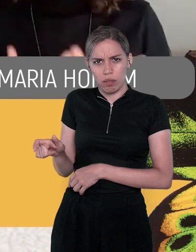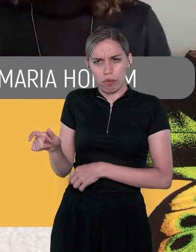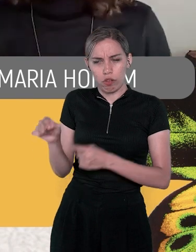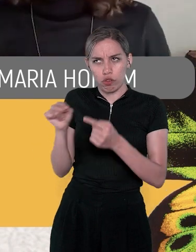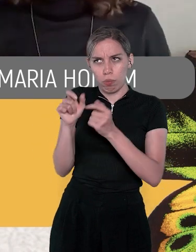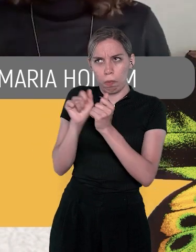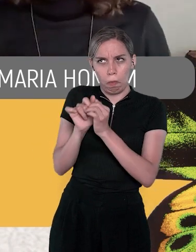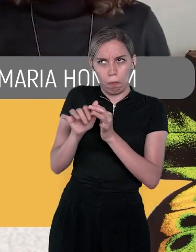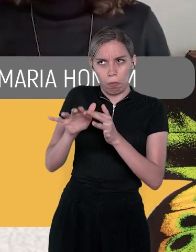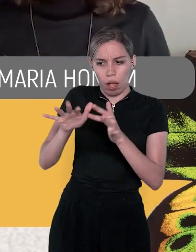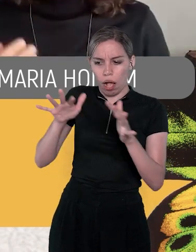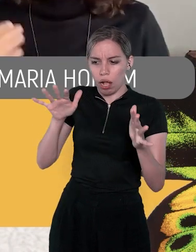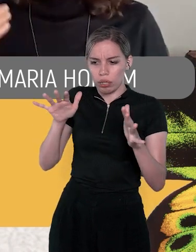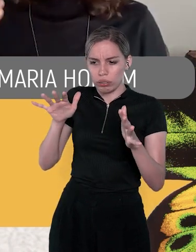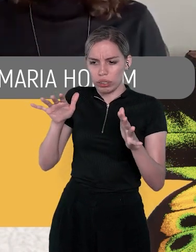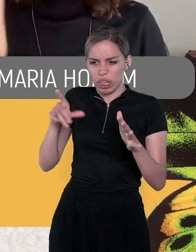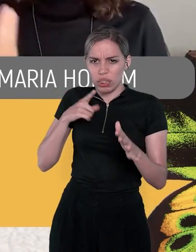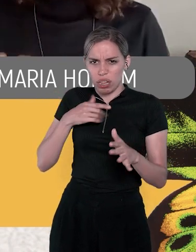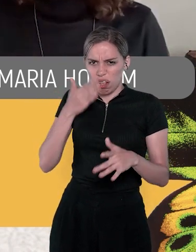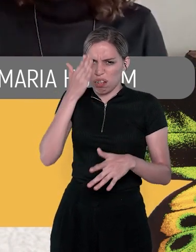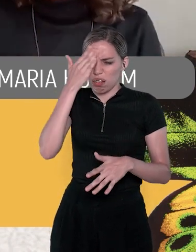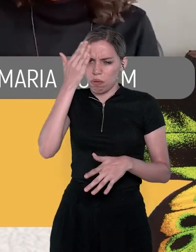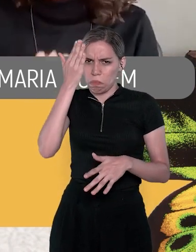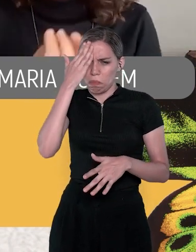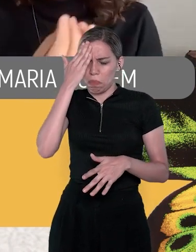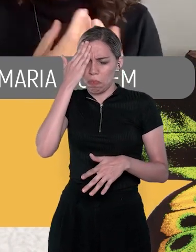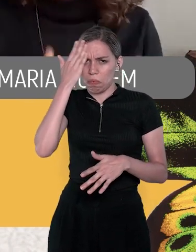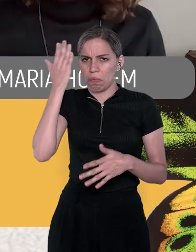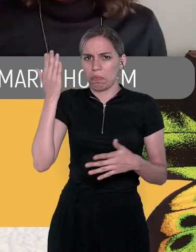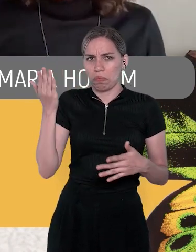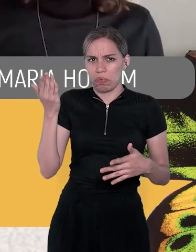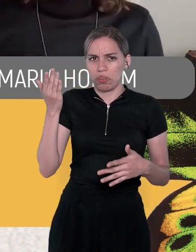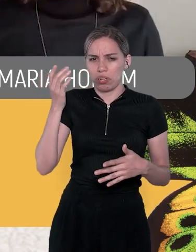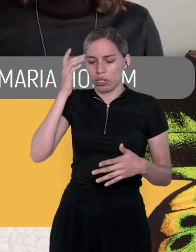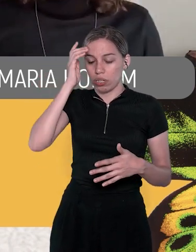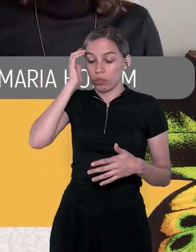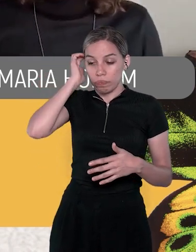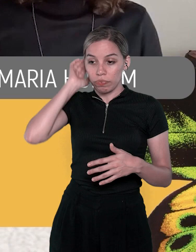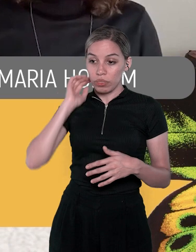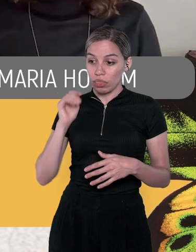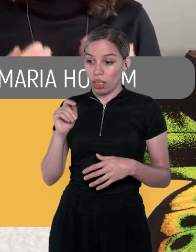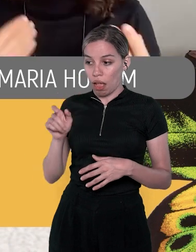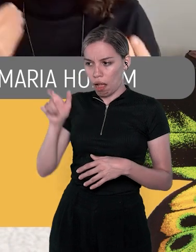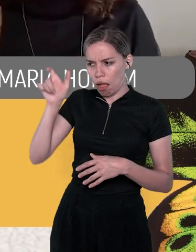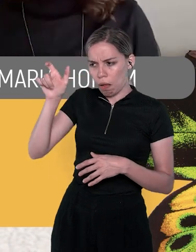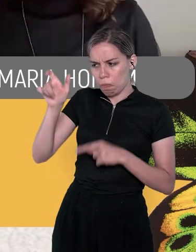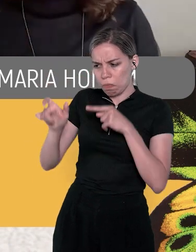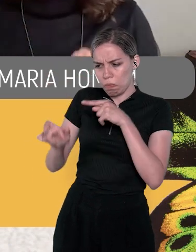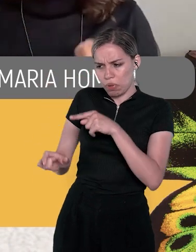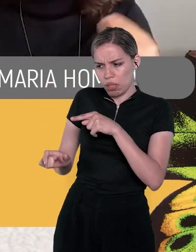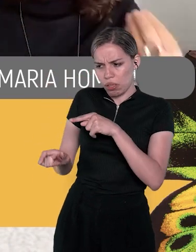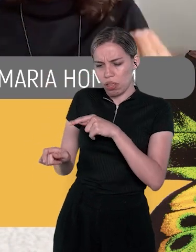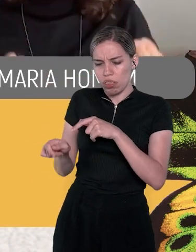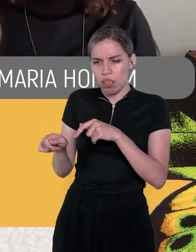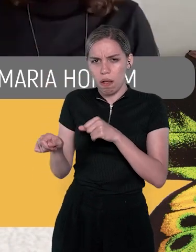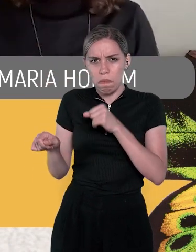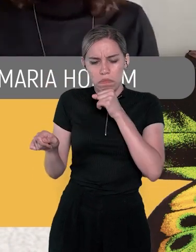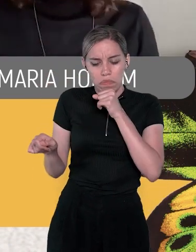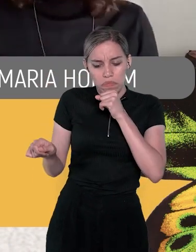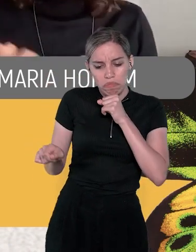oráculo, ele tem a sabedoria, é um arquétipo, sabe, o